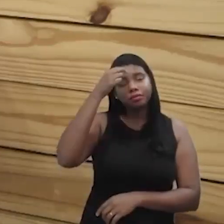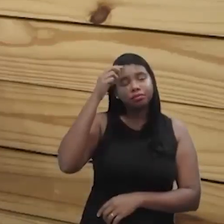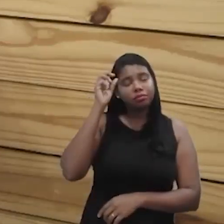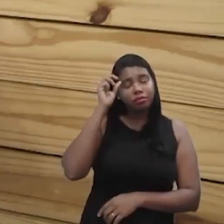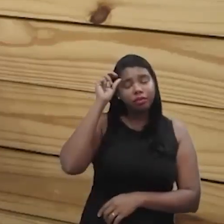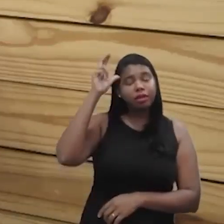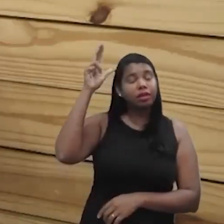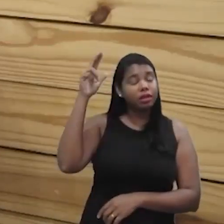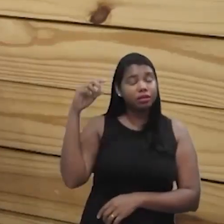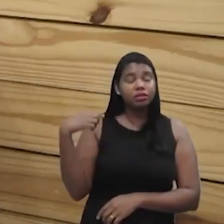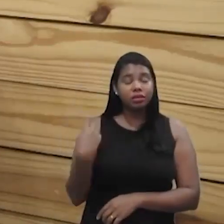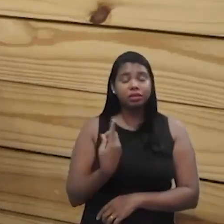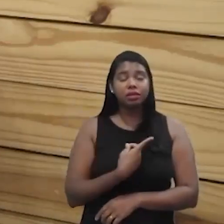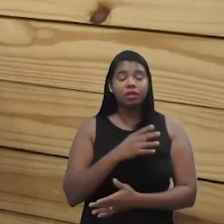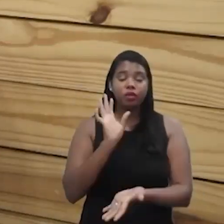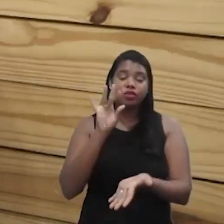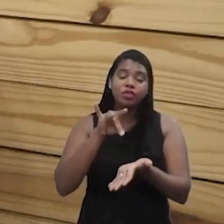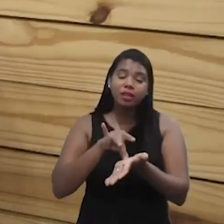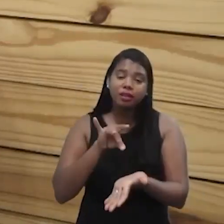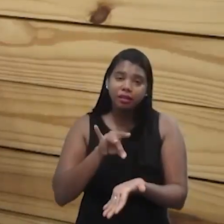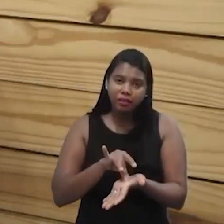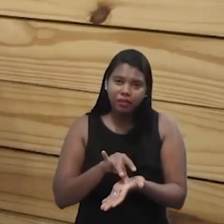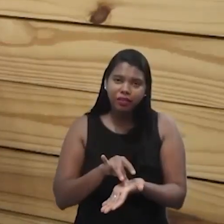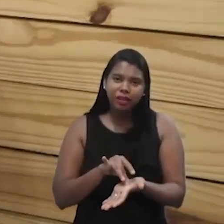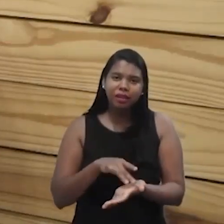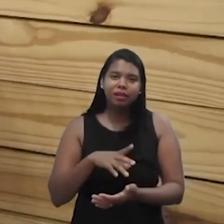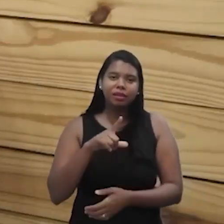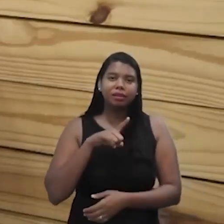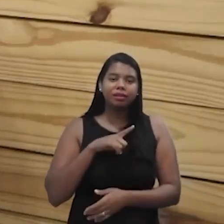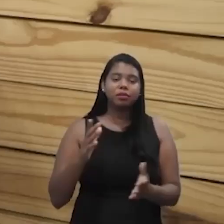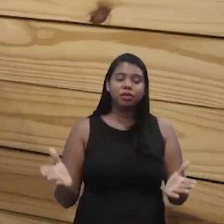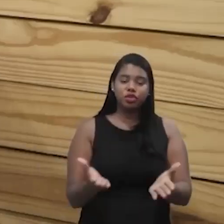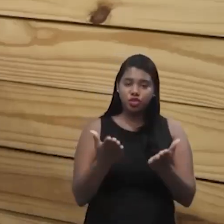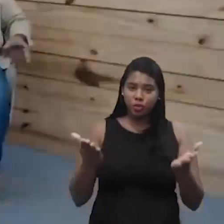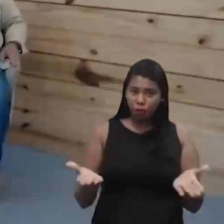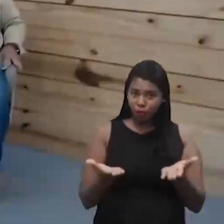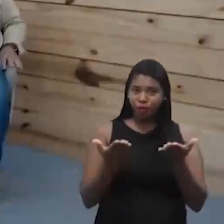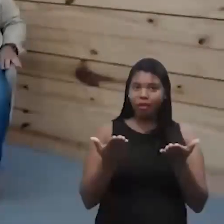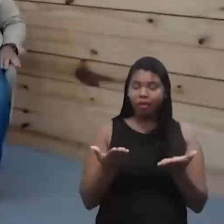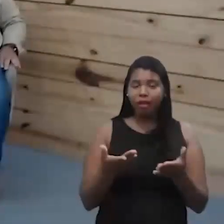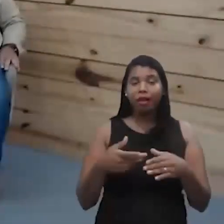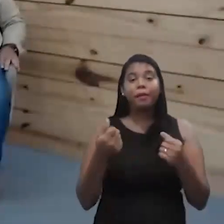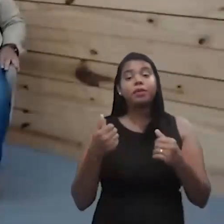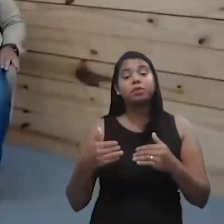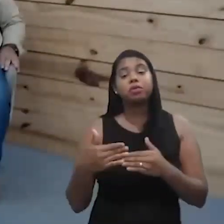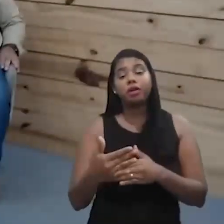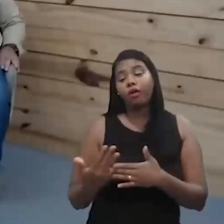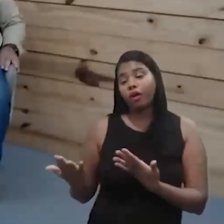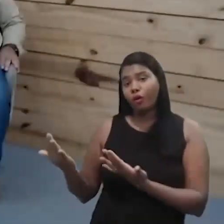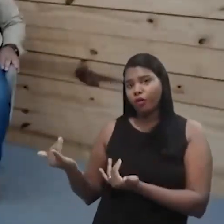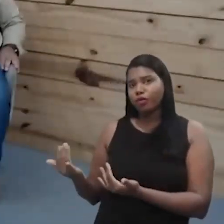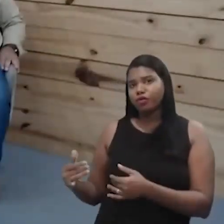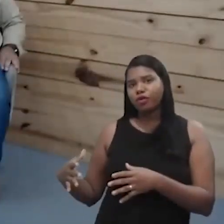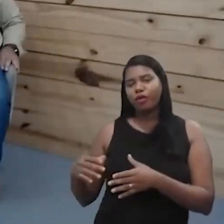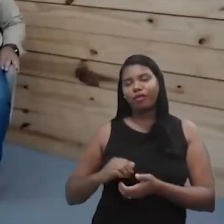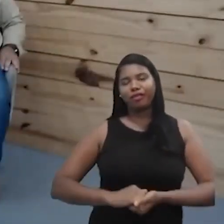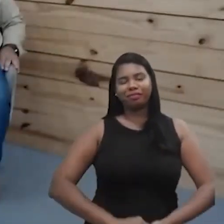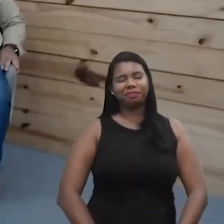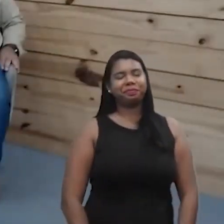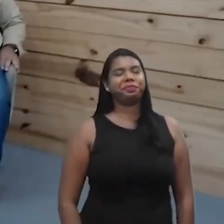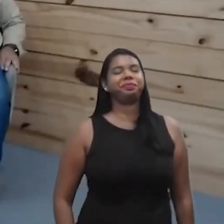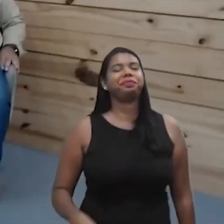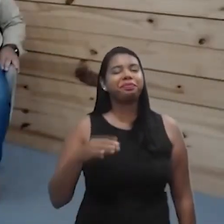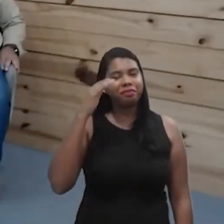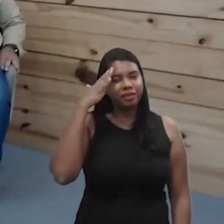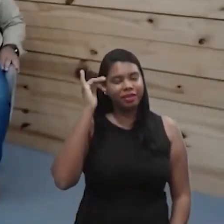intelectualidade, que é isso que nós, na verdade, temos que estimular, principalmente com os jovens. A gente sabe que,